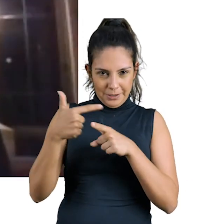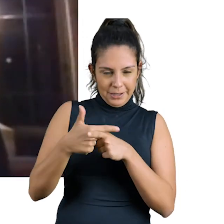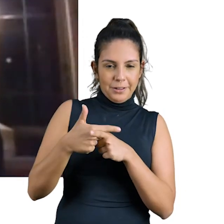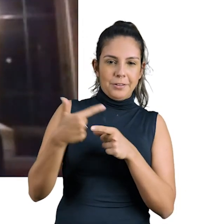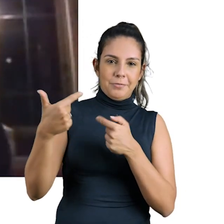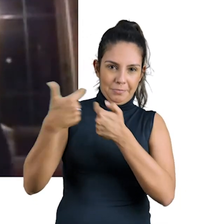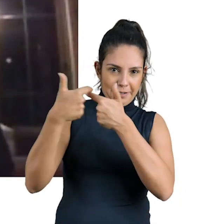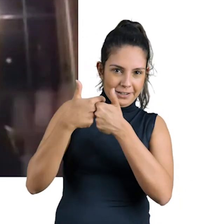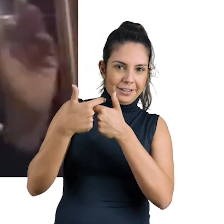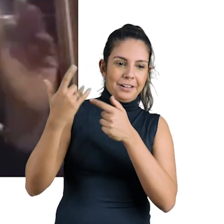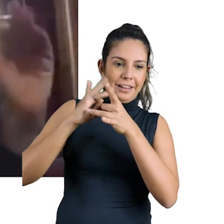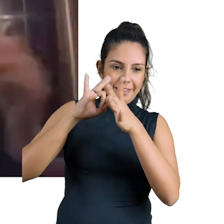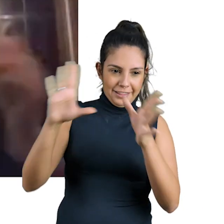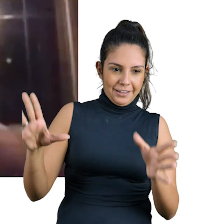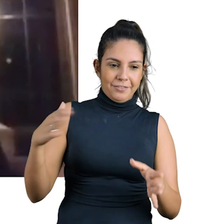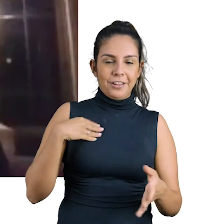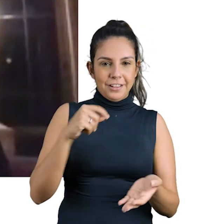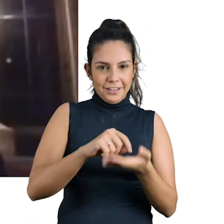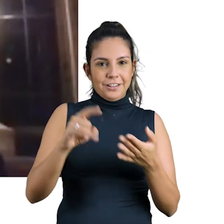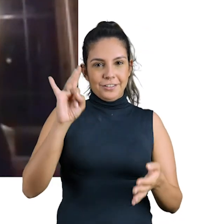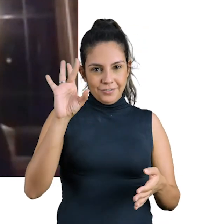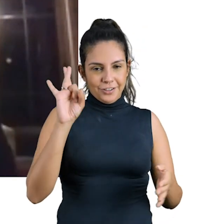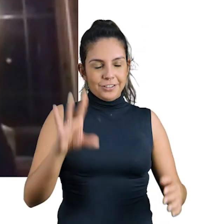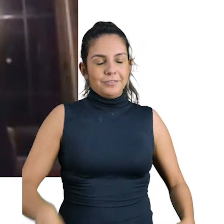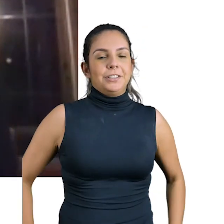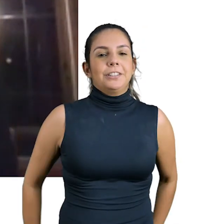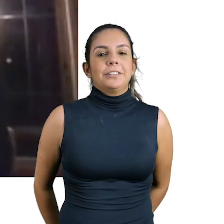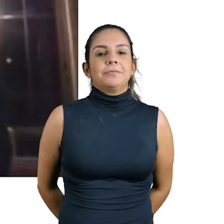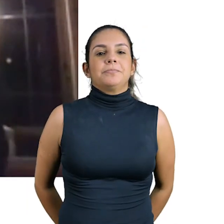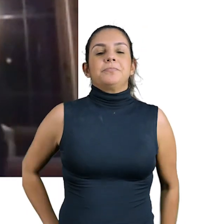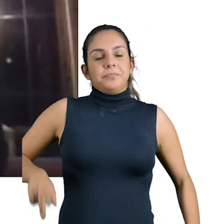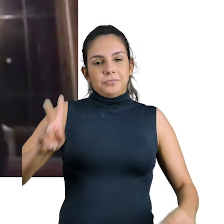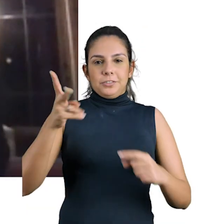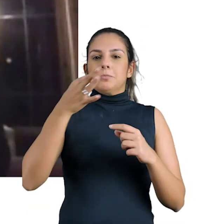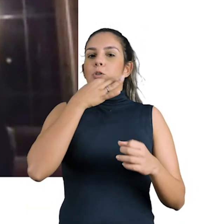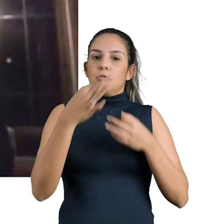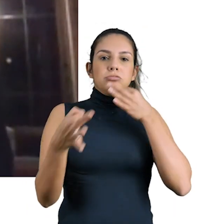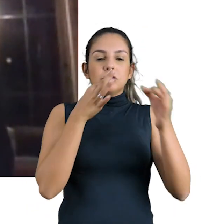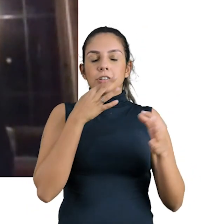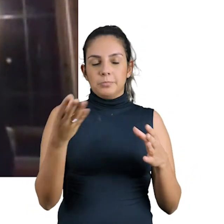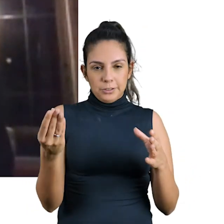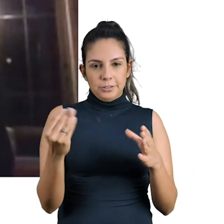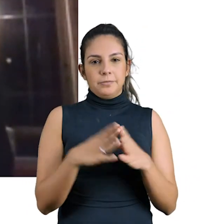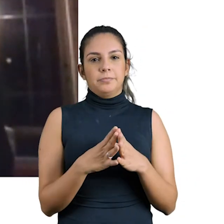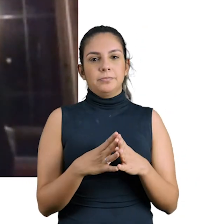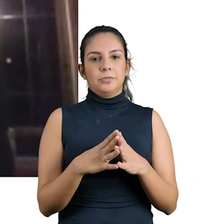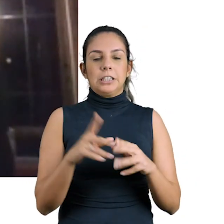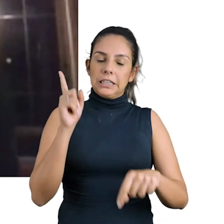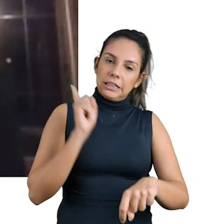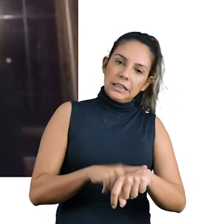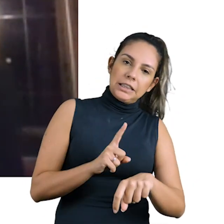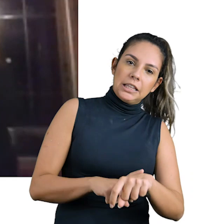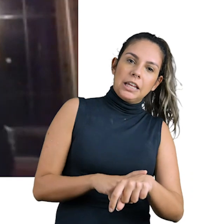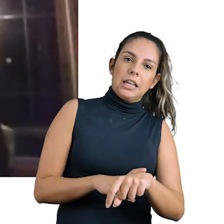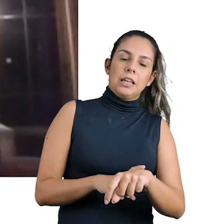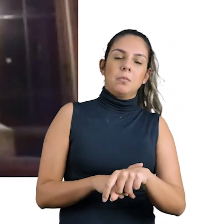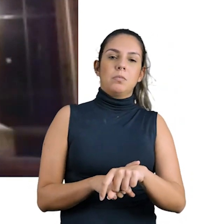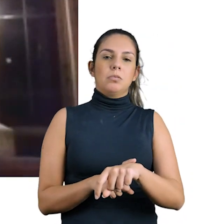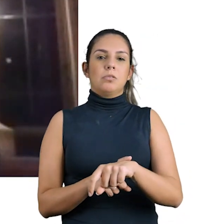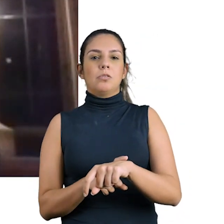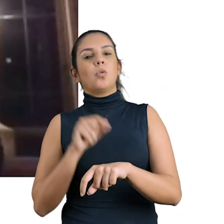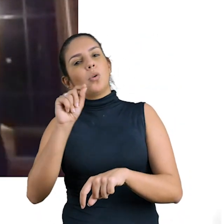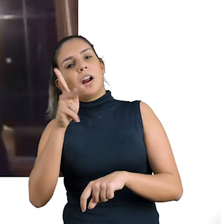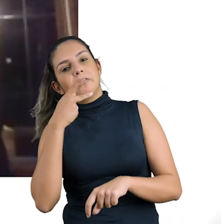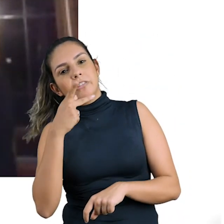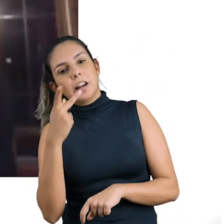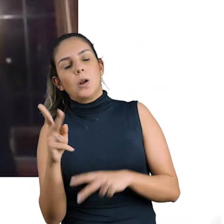No momento eu estou com liberdade, que sou eu que gravo sozinha, né? Mas eles me orientam muito sobre tempo, sobre como falar,